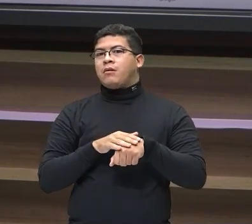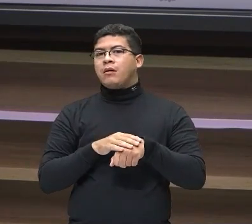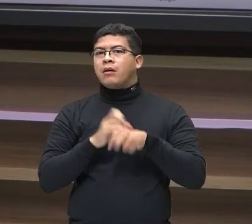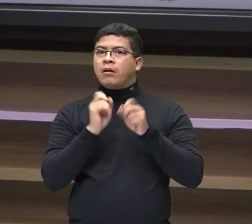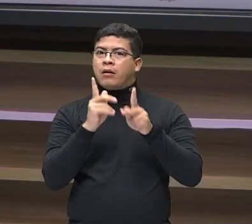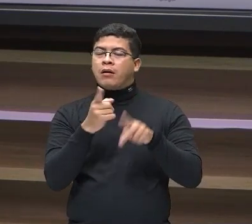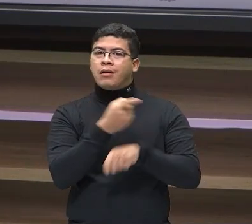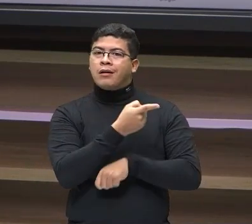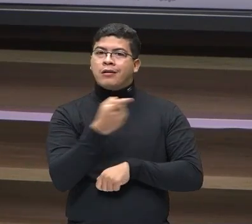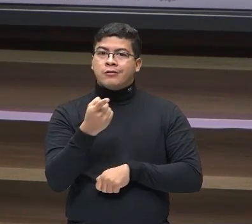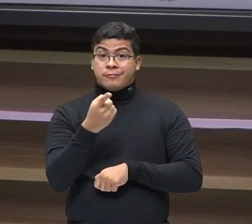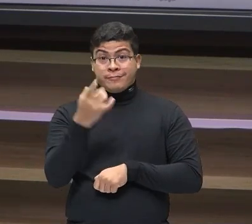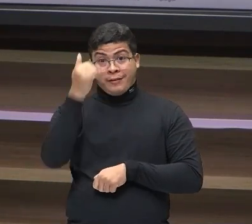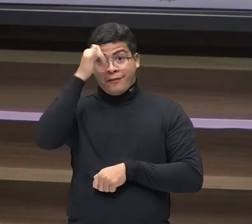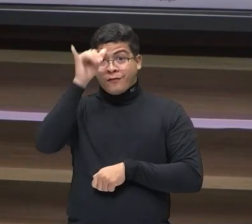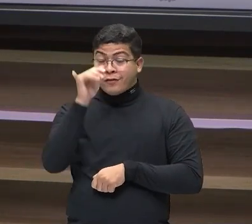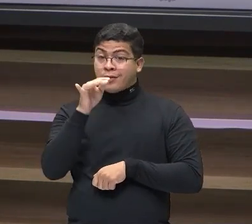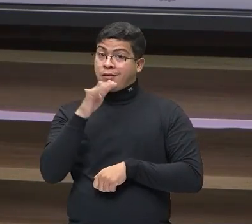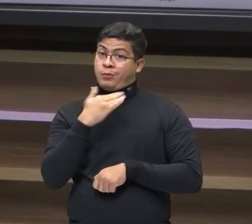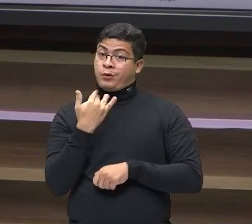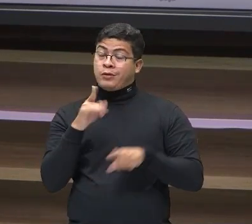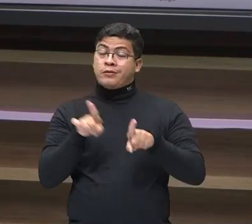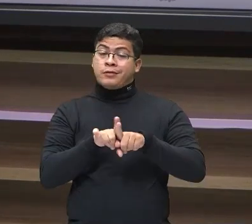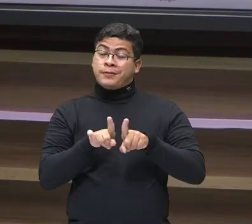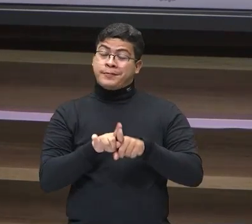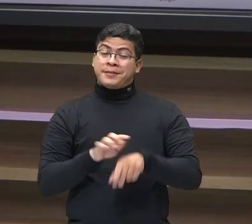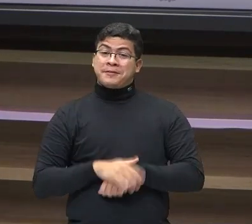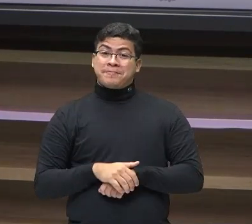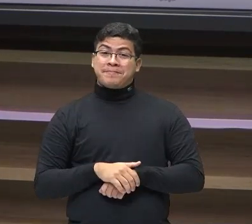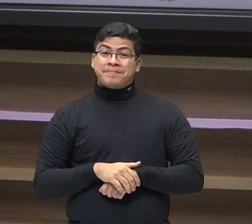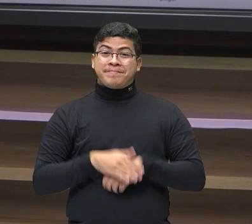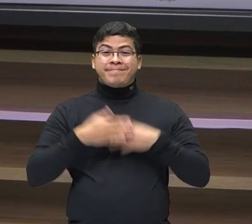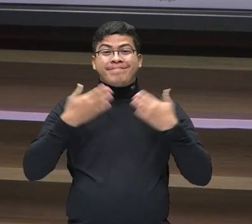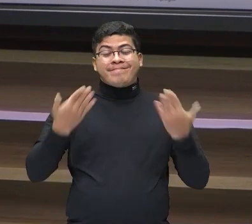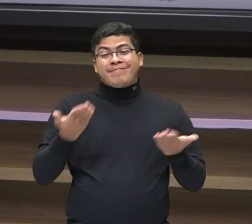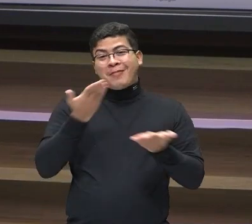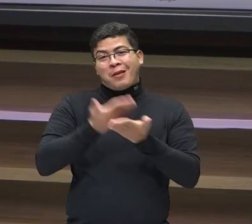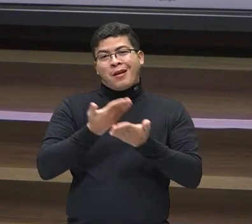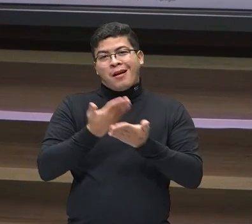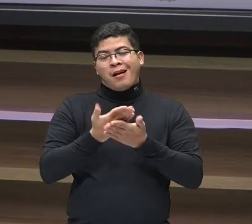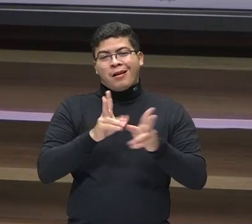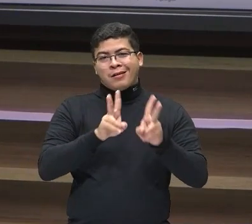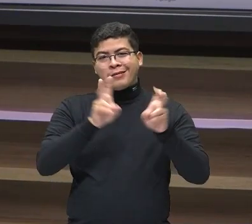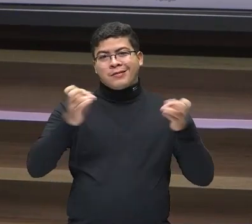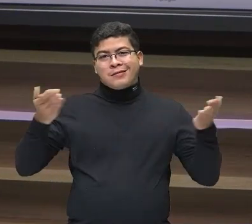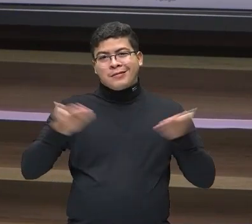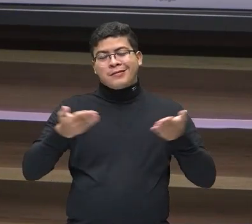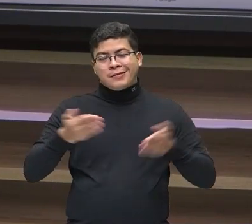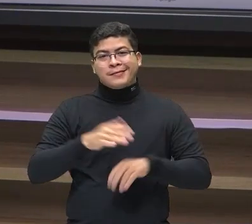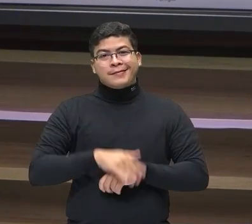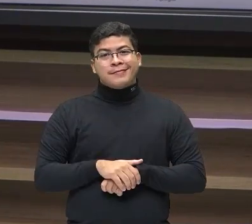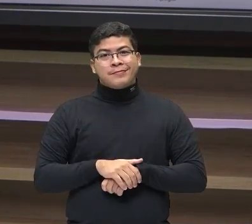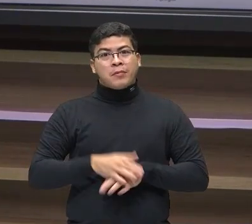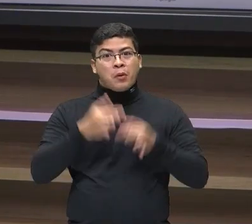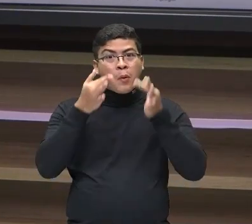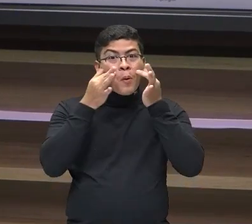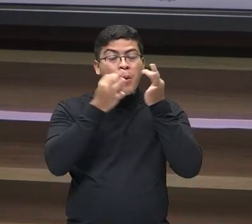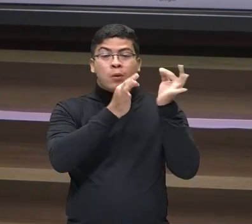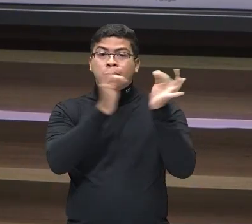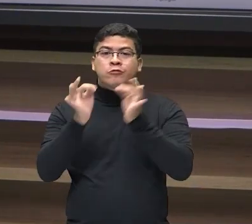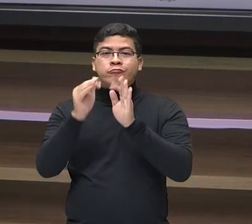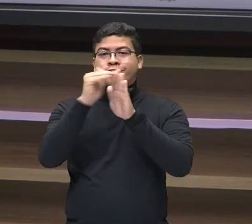que podem levar à morte, tá bom? Então, essa foi a nossa aula de hoje. Observamos